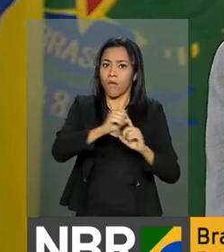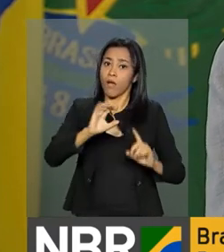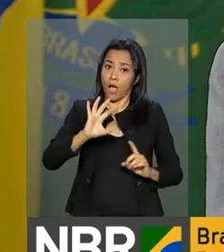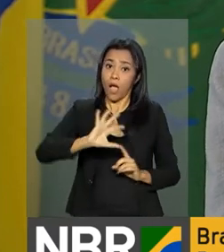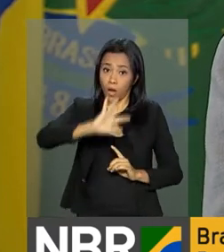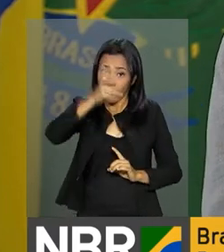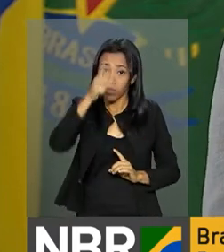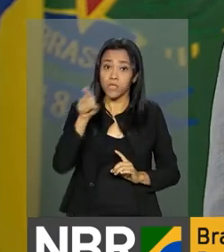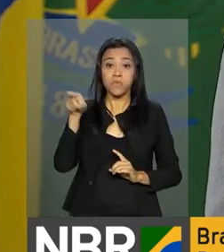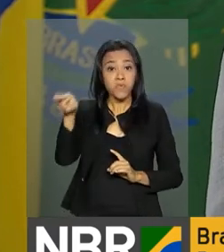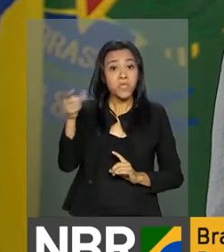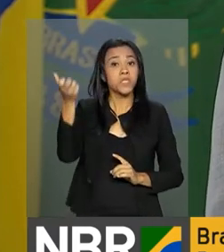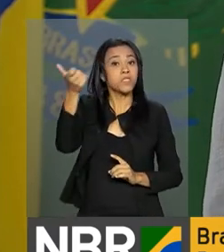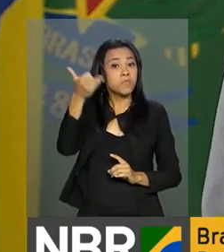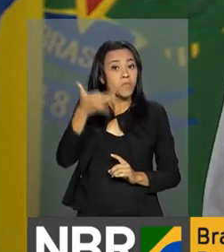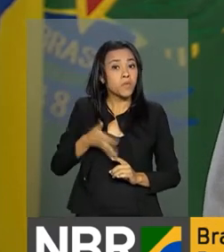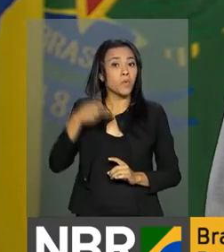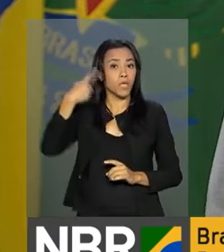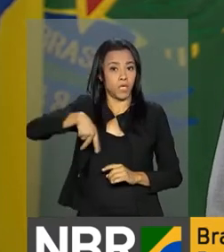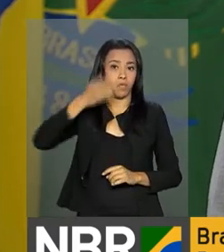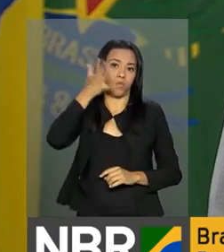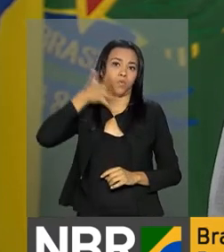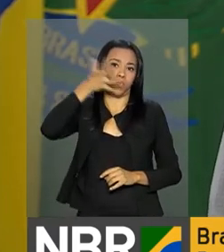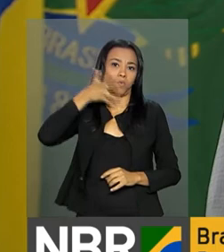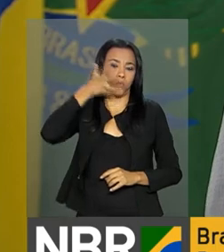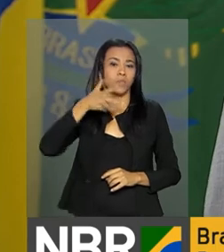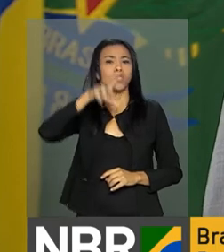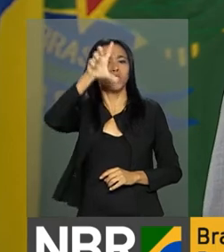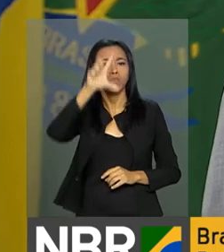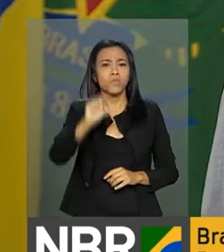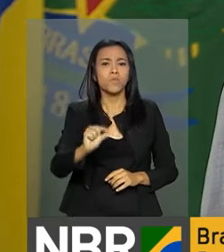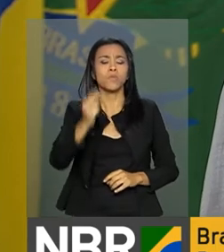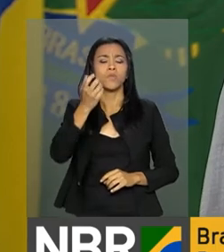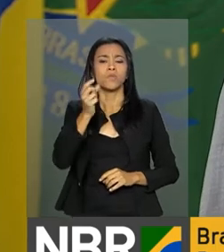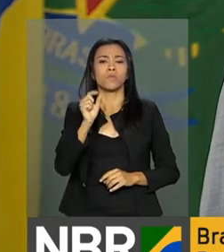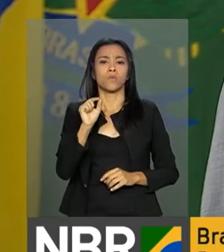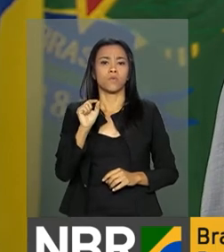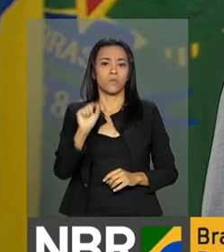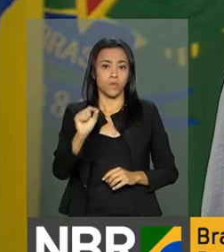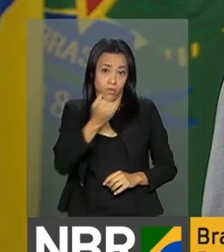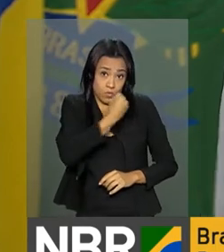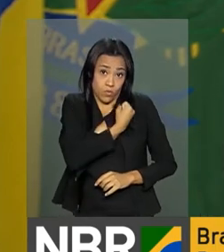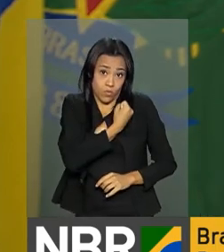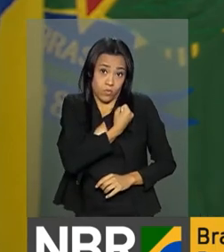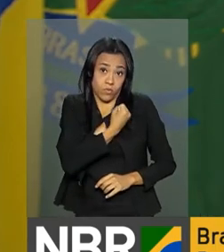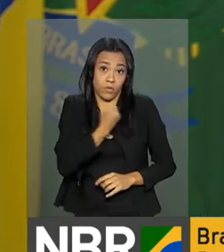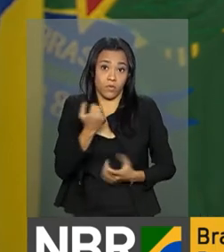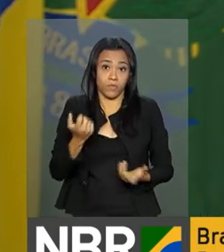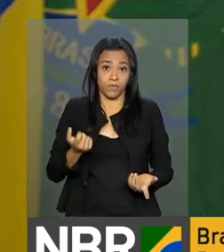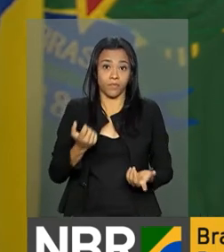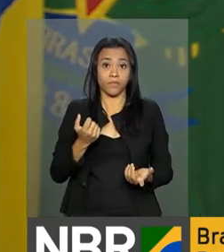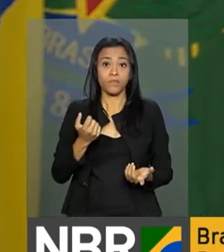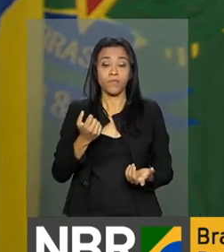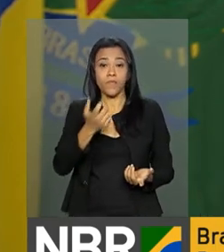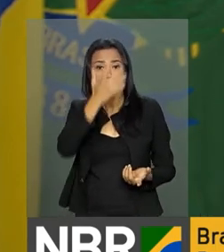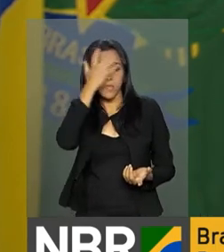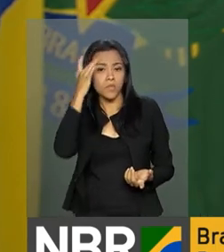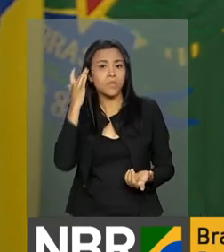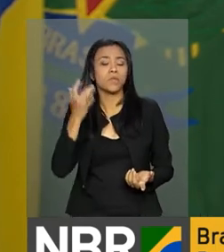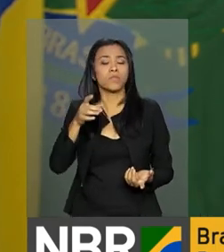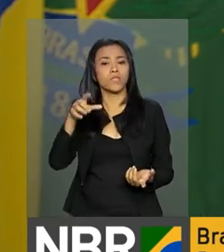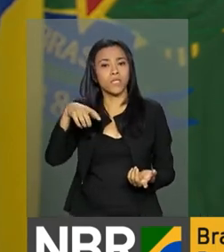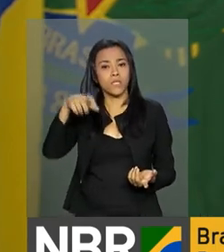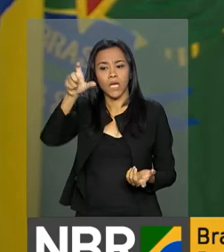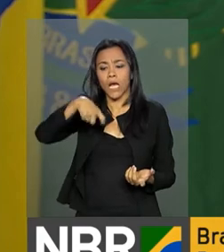osmar escreveu no seu discurso diminuiu o número de de bolsa daqueles ocupantes de bolsa família